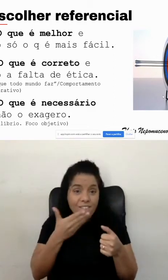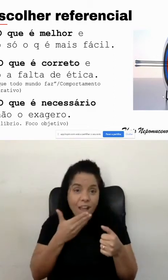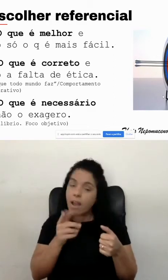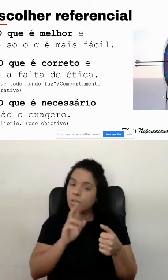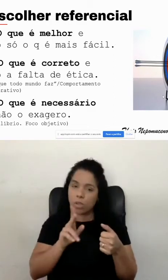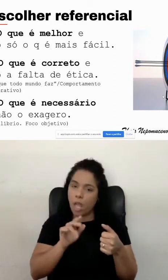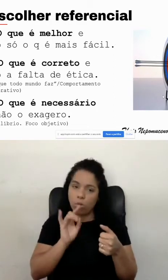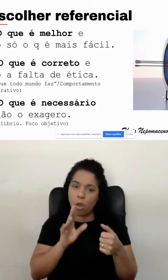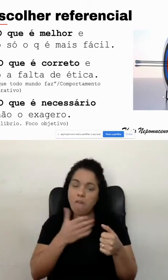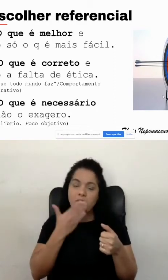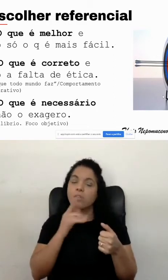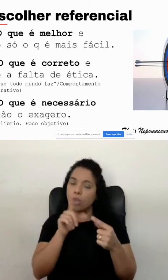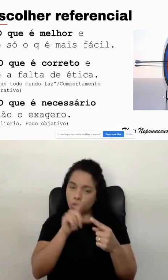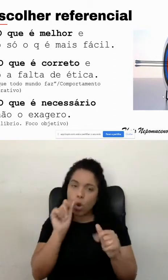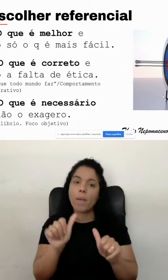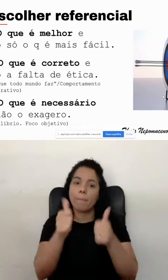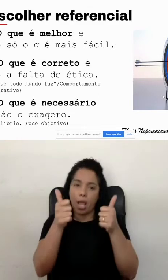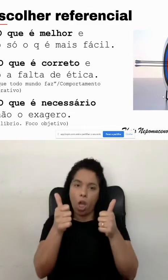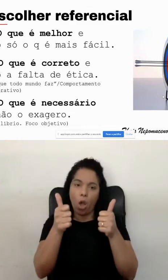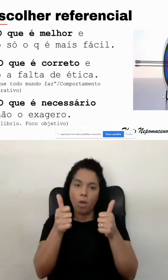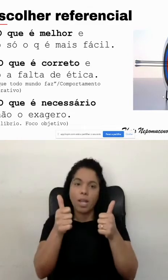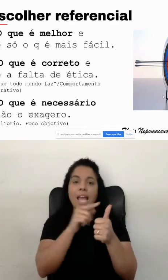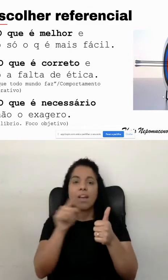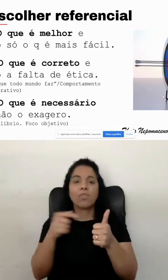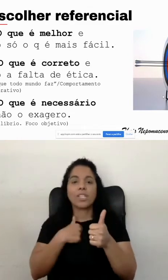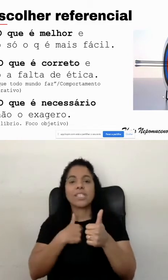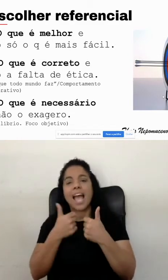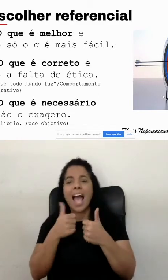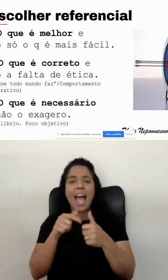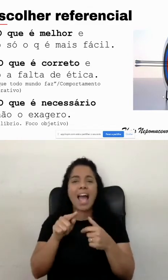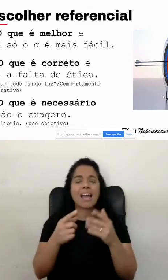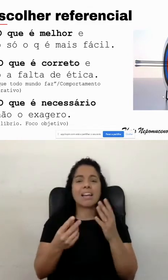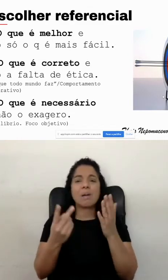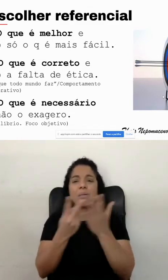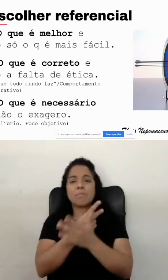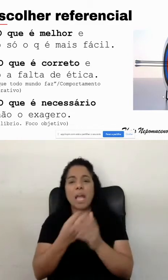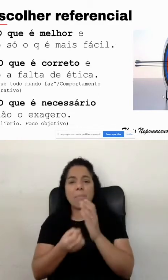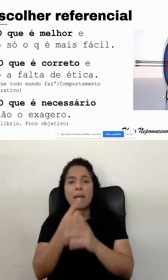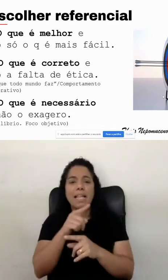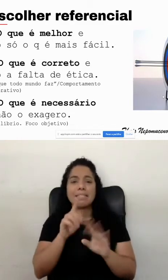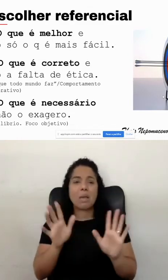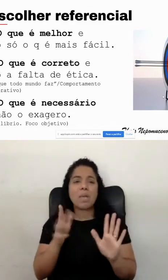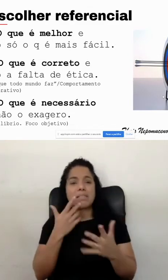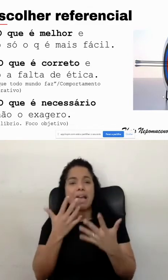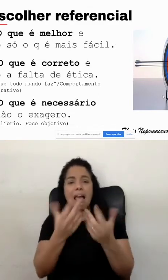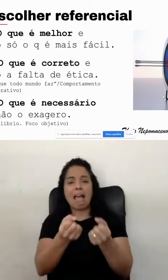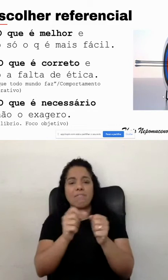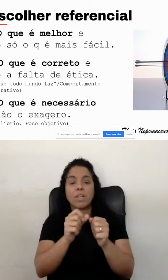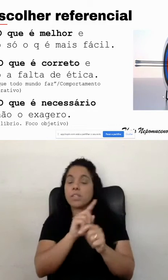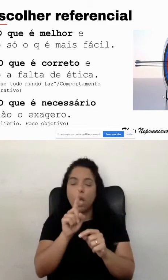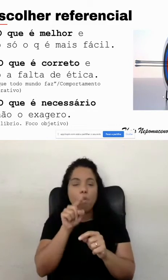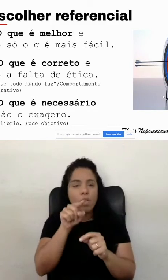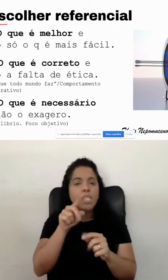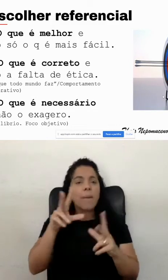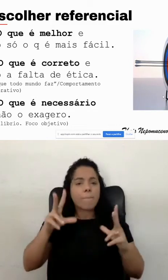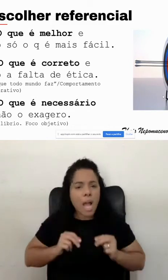Não se contente com aquilo que simplesmente apareceu no caminho, só o que aceita, né, mas sim o que você merece,